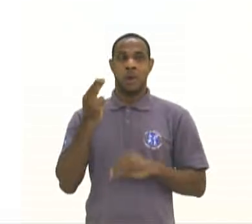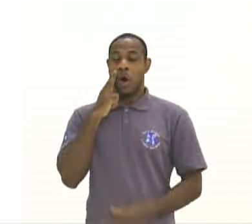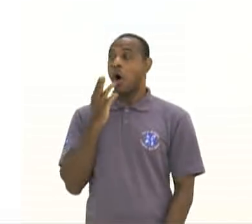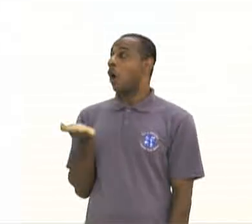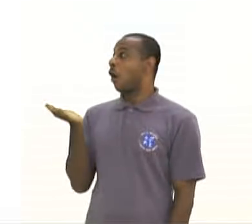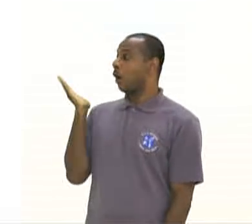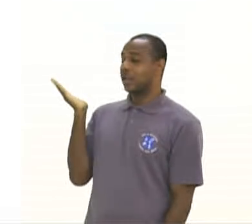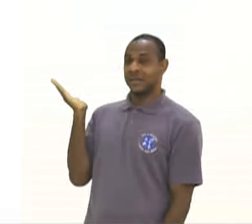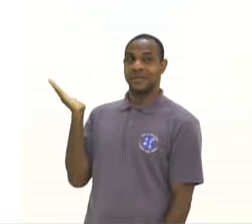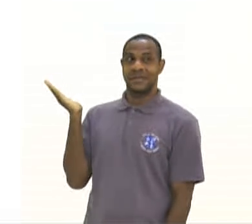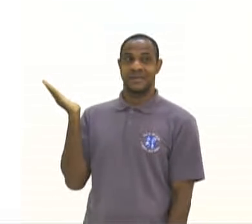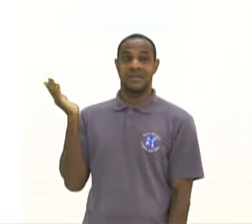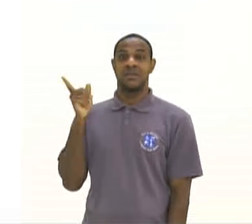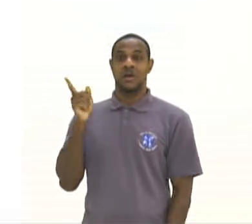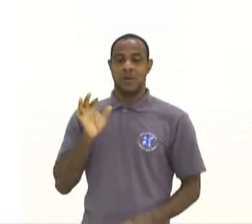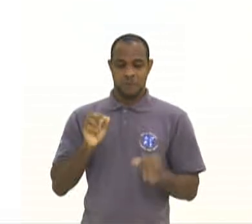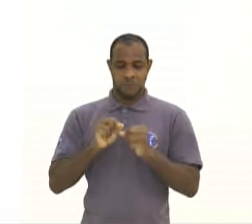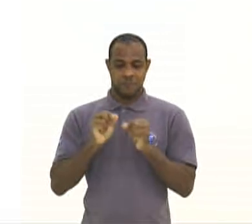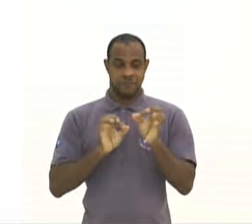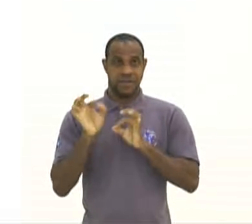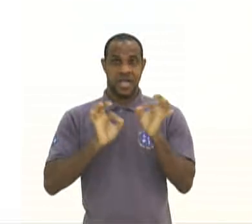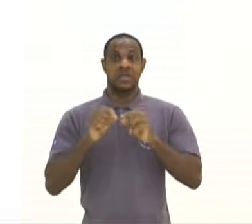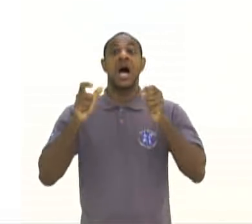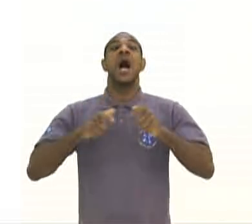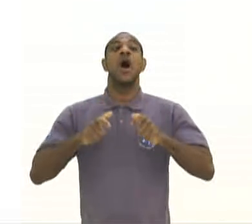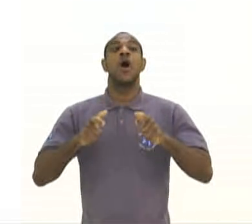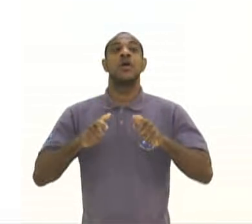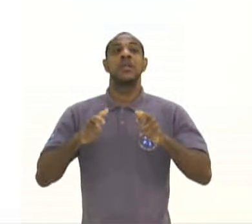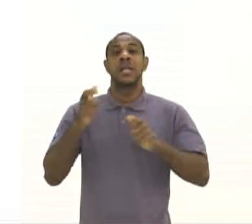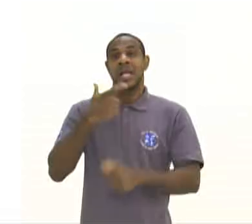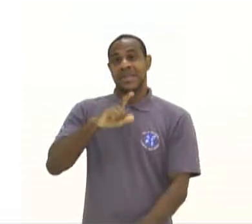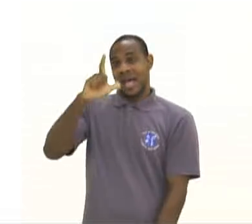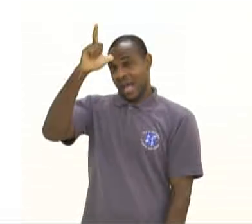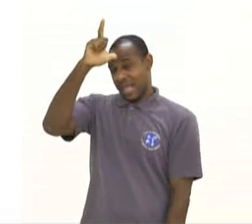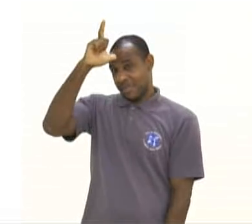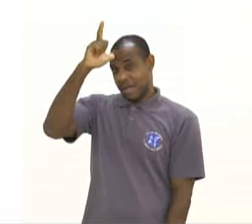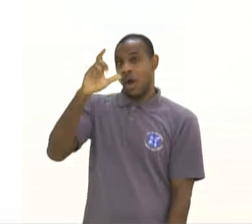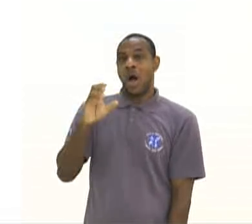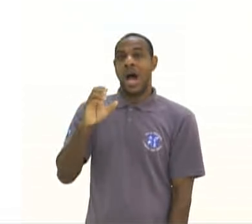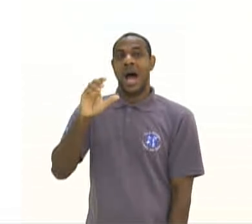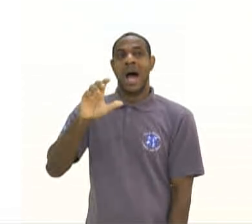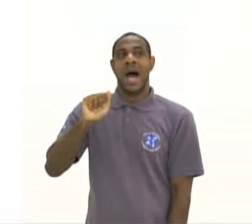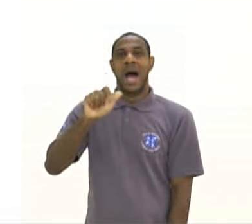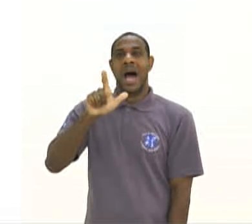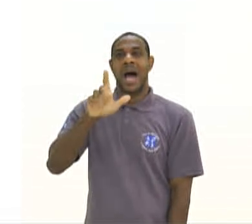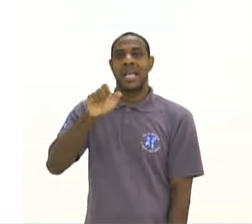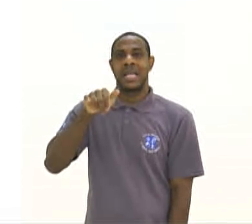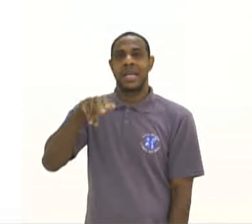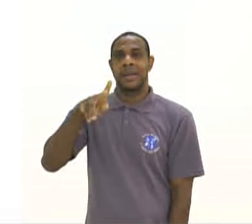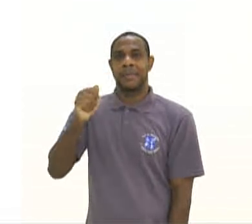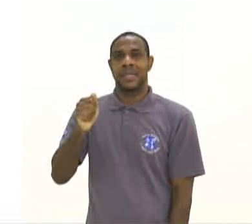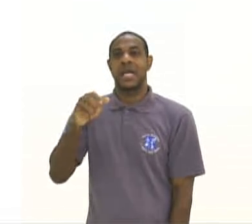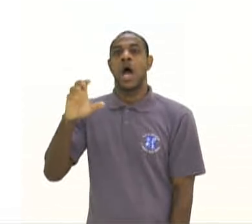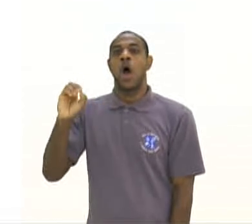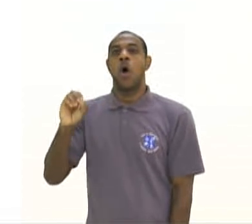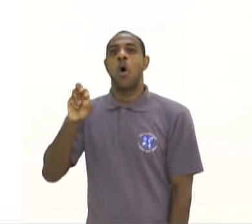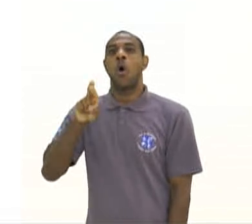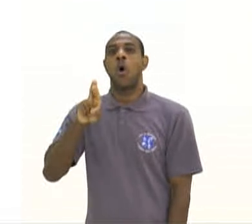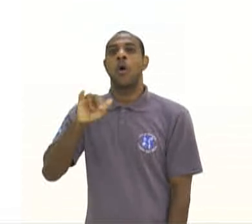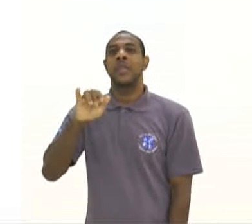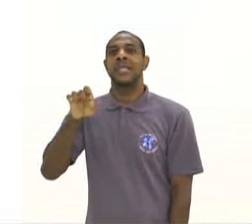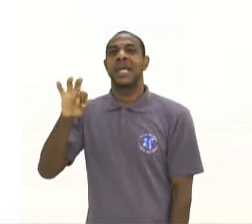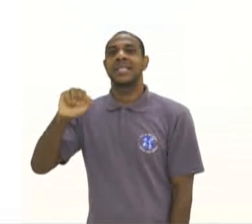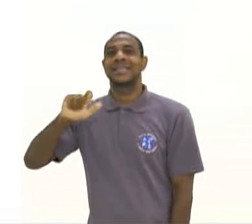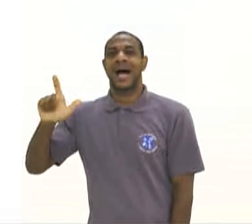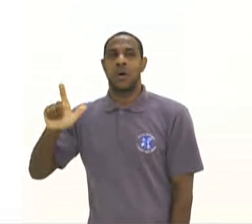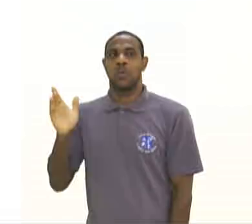para você, ele foi produzido na Alemanha Oriental. Lembra da divisão das Alemanhas?